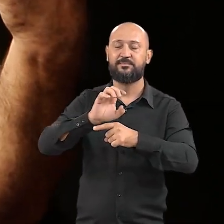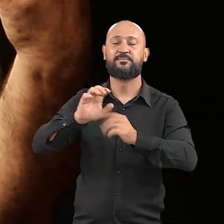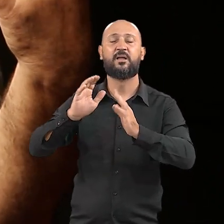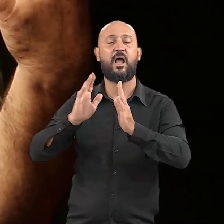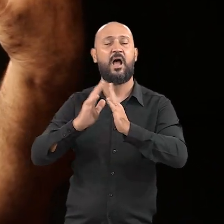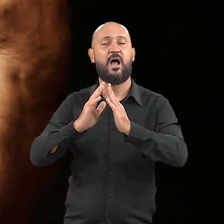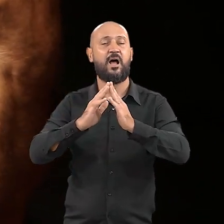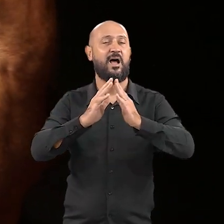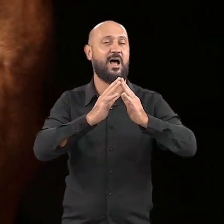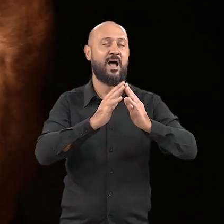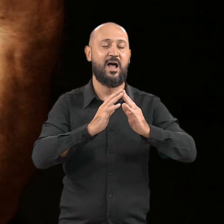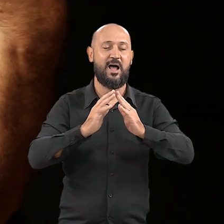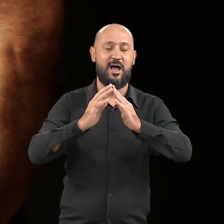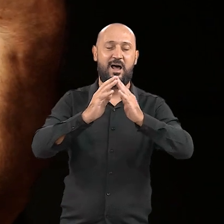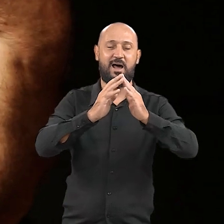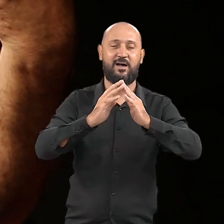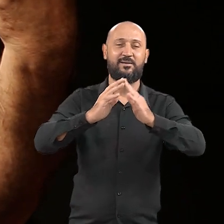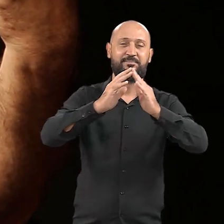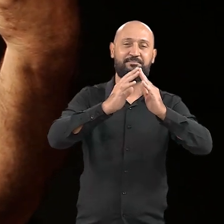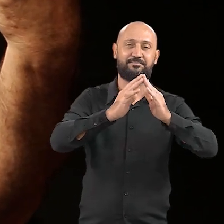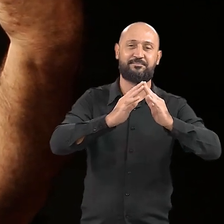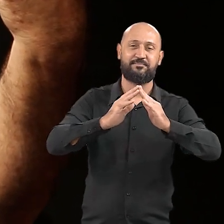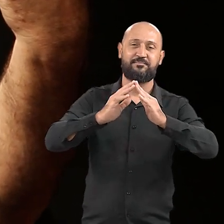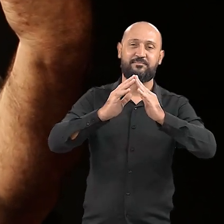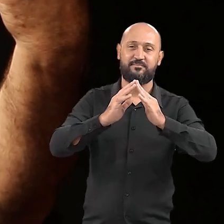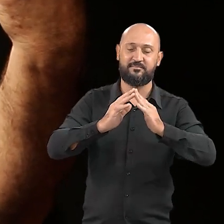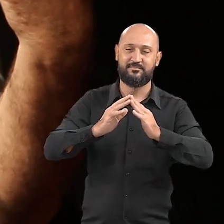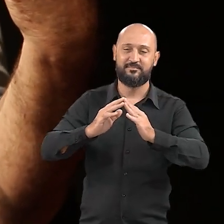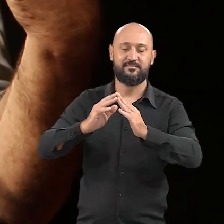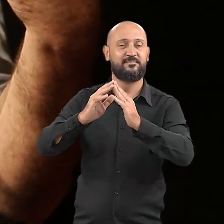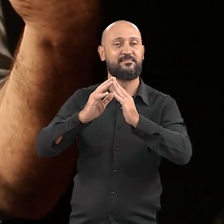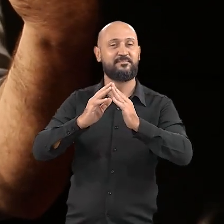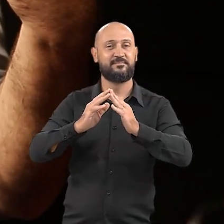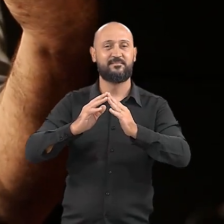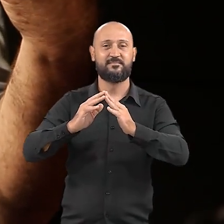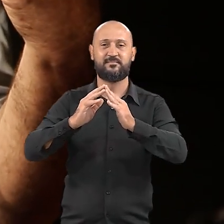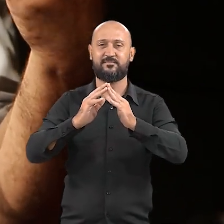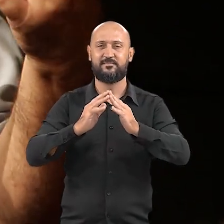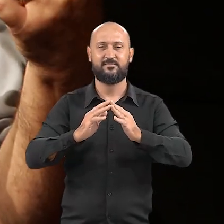lar, nosso lugar,